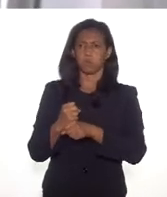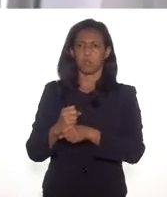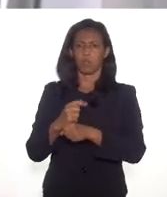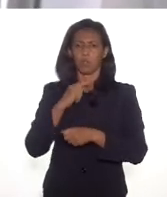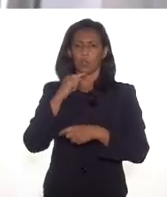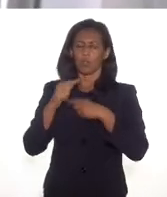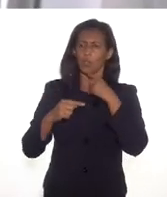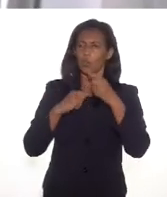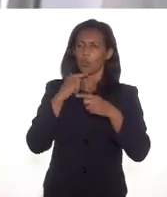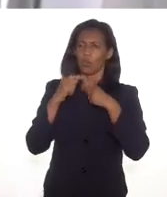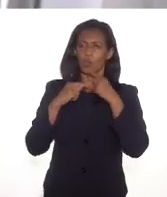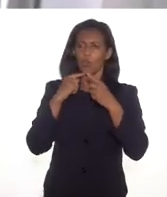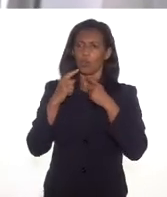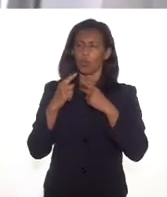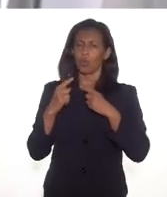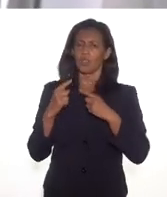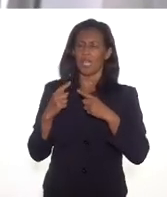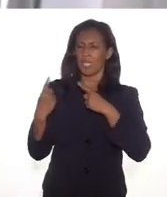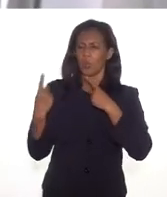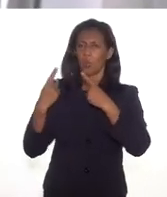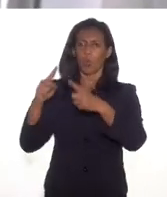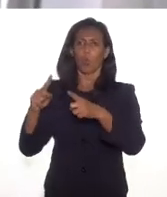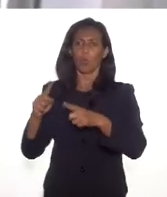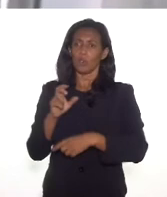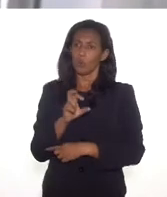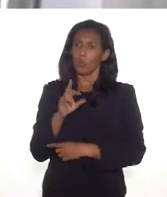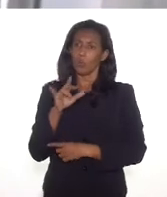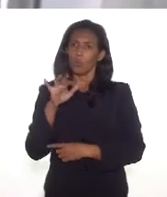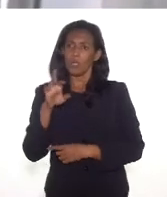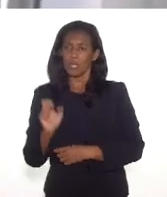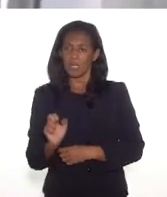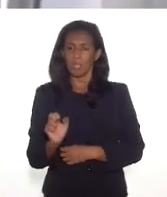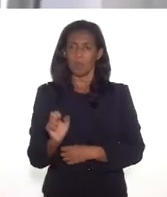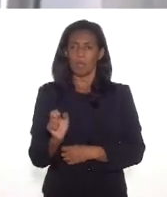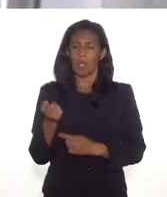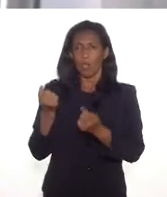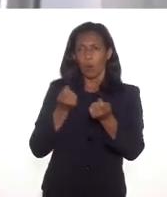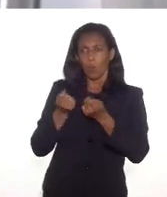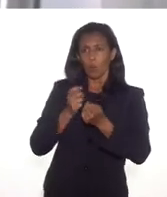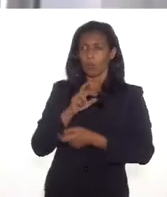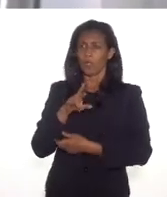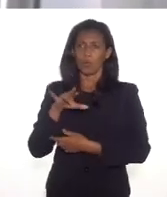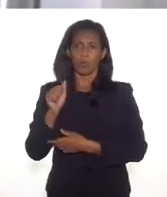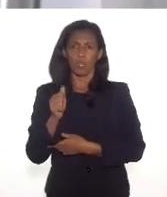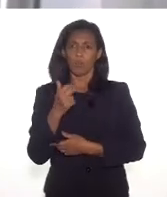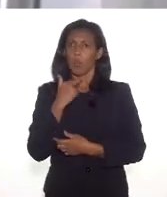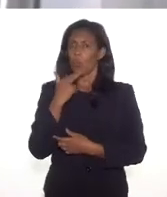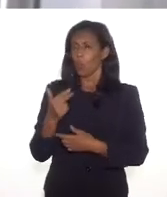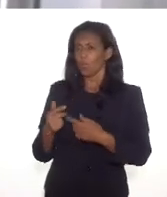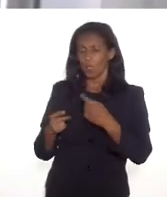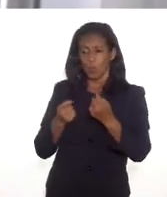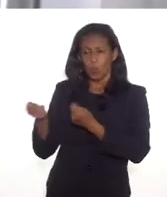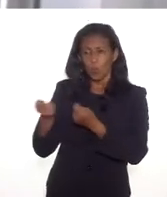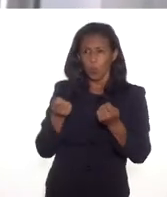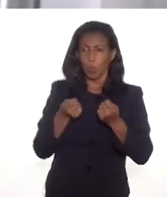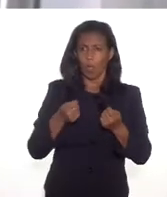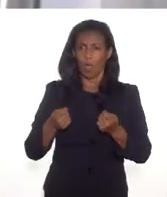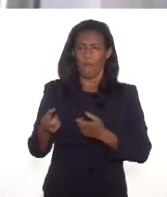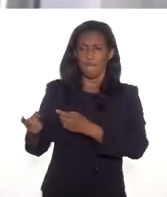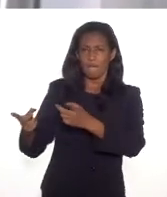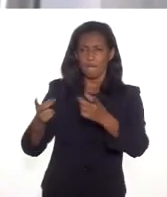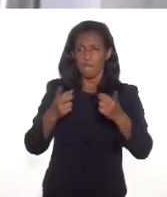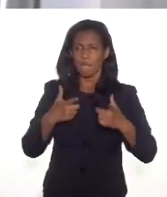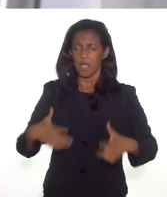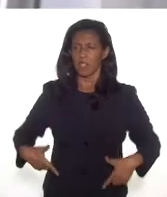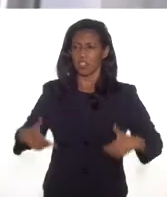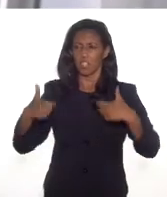enfrentar estruturalmente o crime organizado, não consegue asfixiar a economia do crime, não consegue controlar o fluxo de armas, né, caem